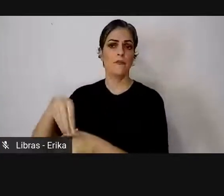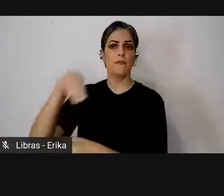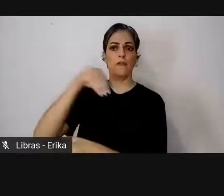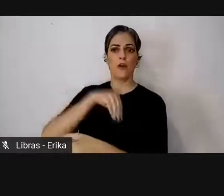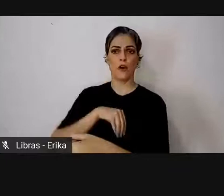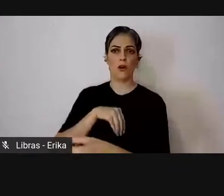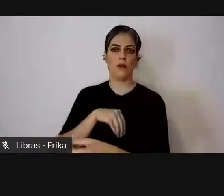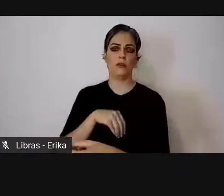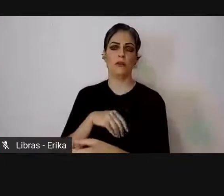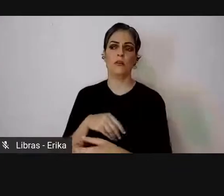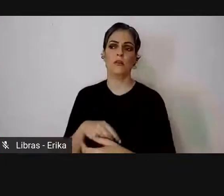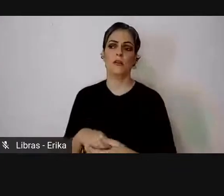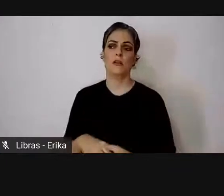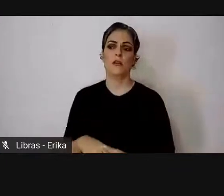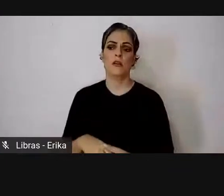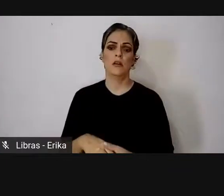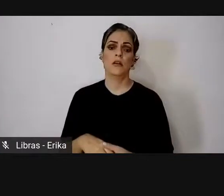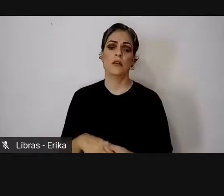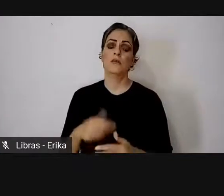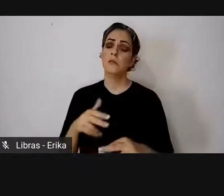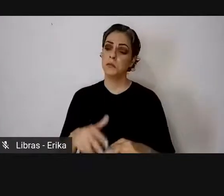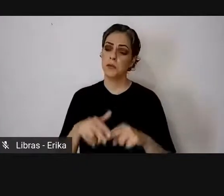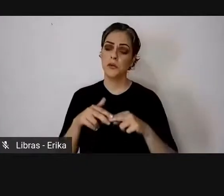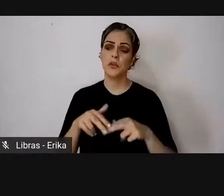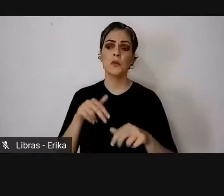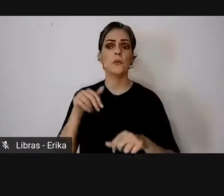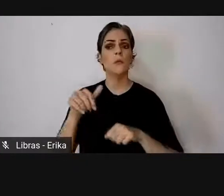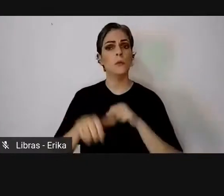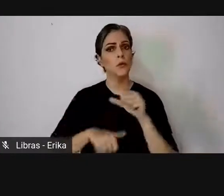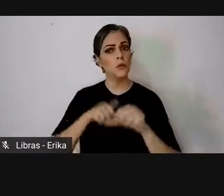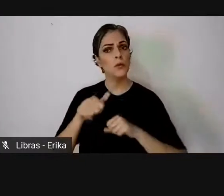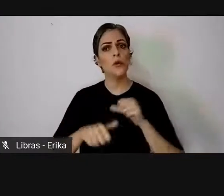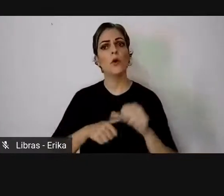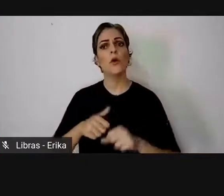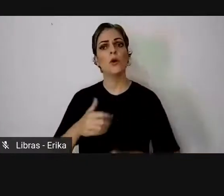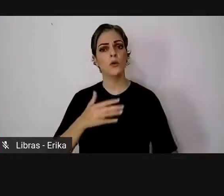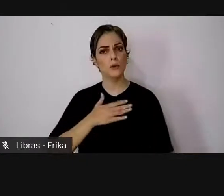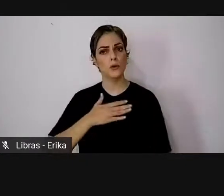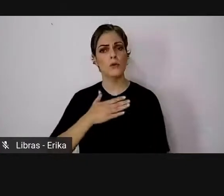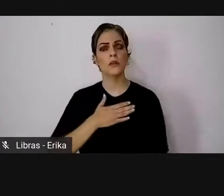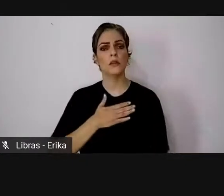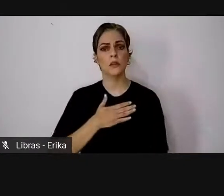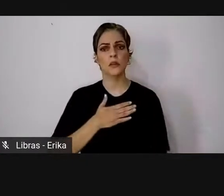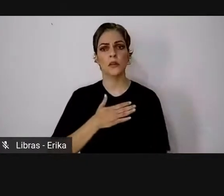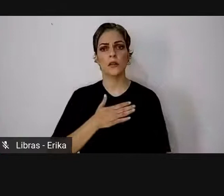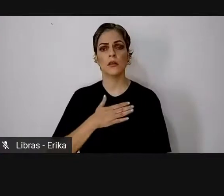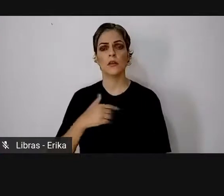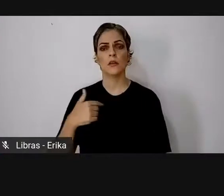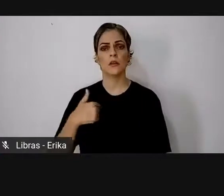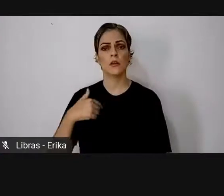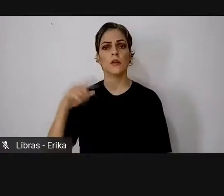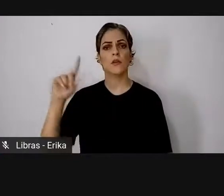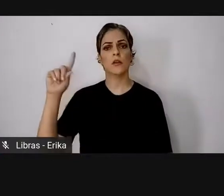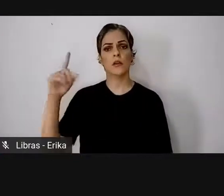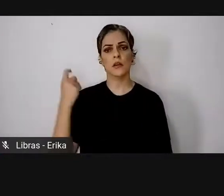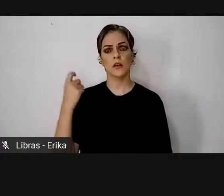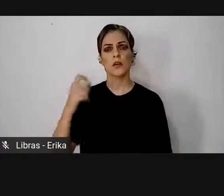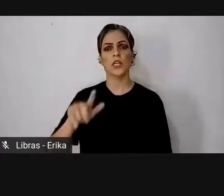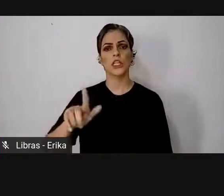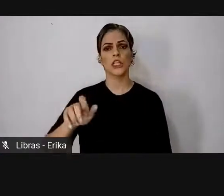inclusive eu era gerente da área de desenvolvimento dos sistemas da COSEV,